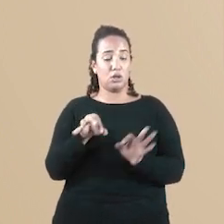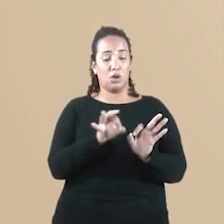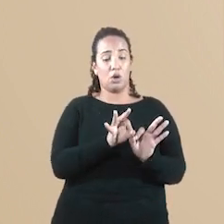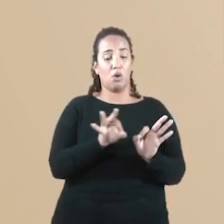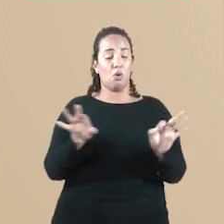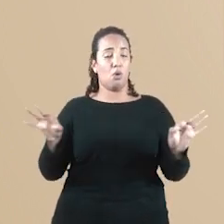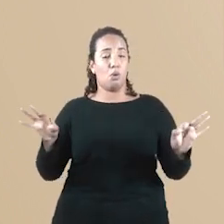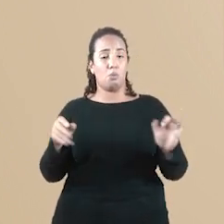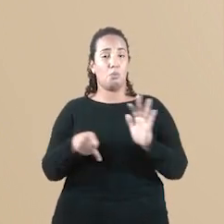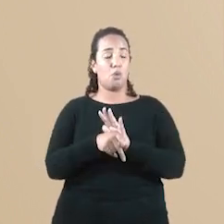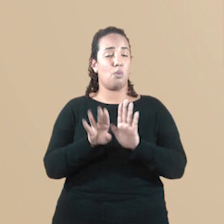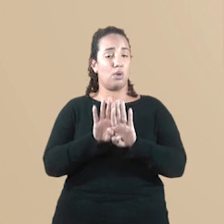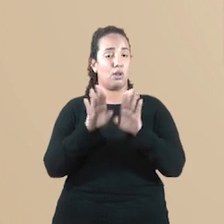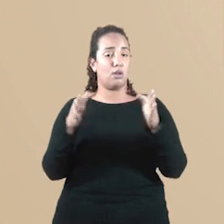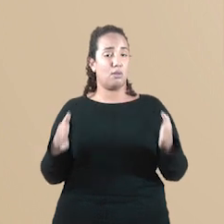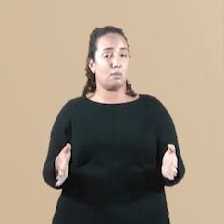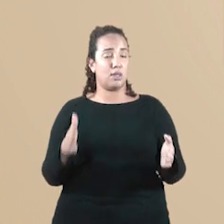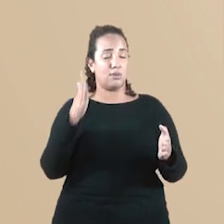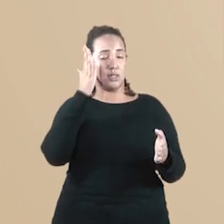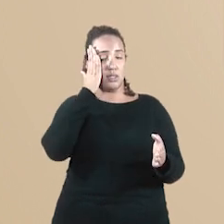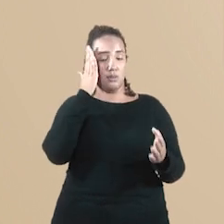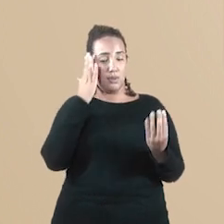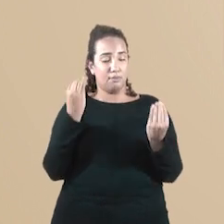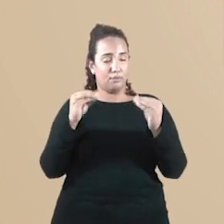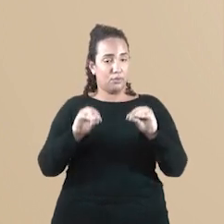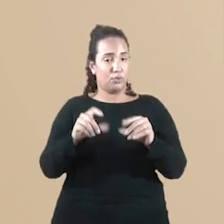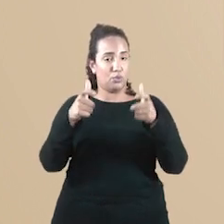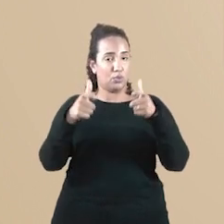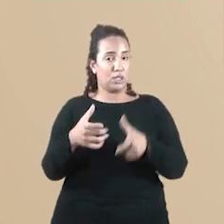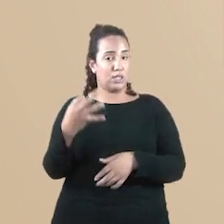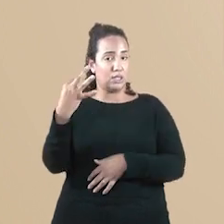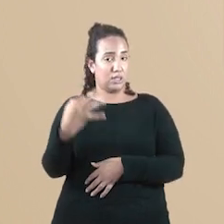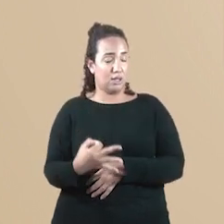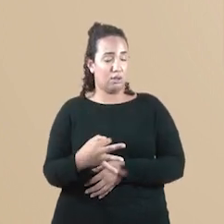mesa precisa ter para encaixar no espaço desejado?